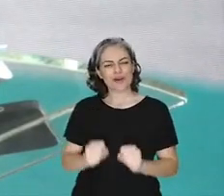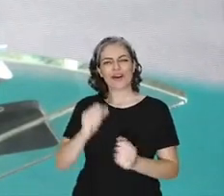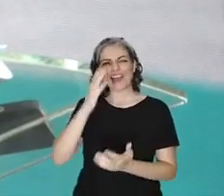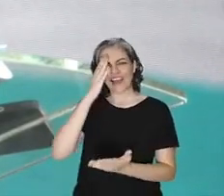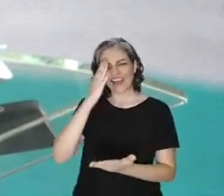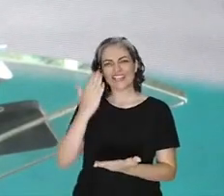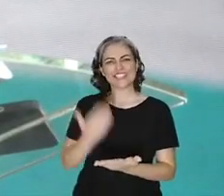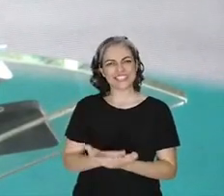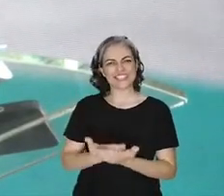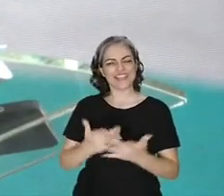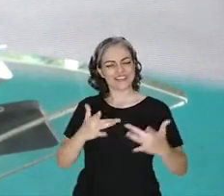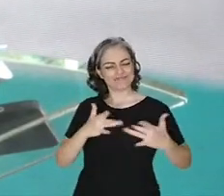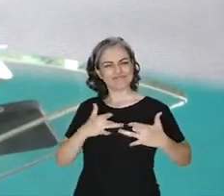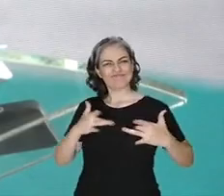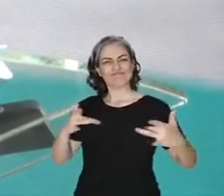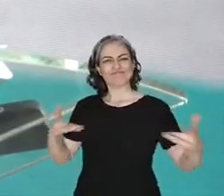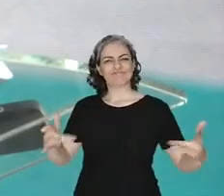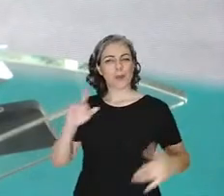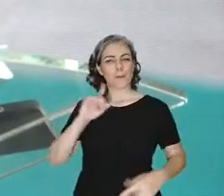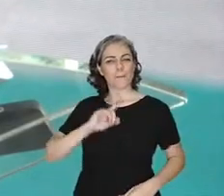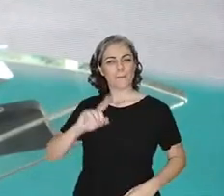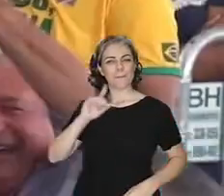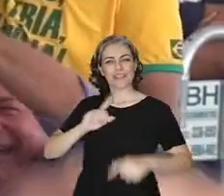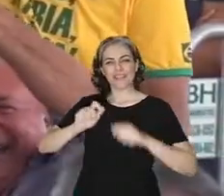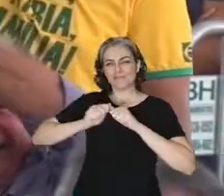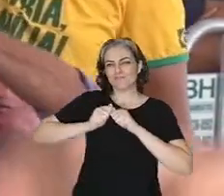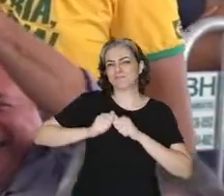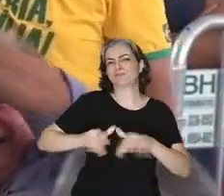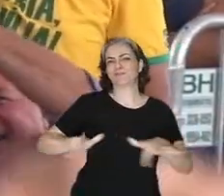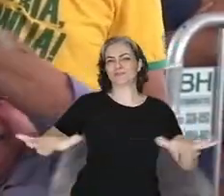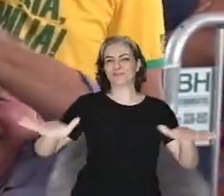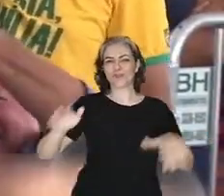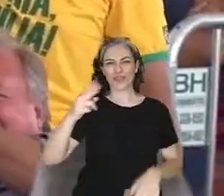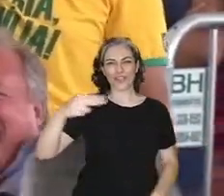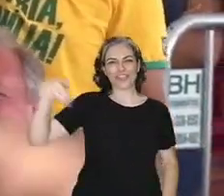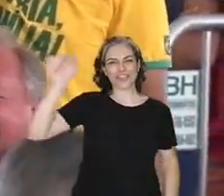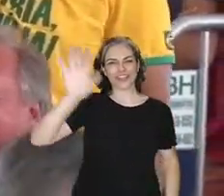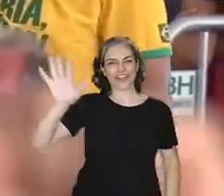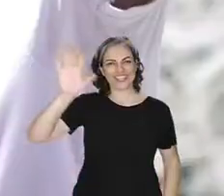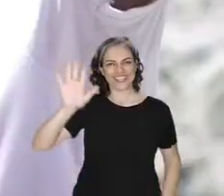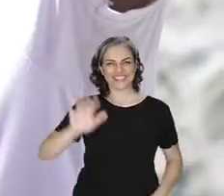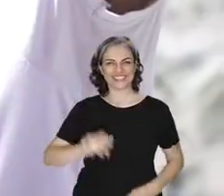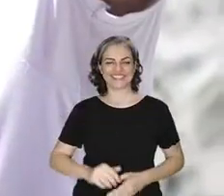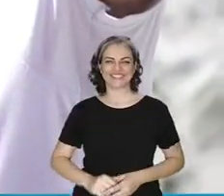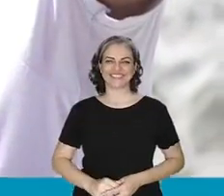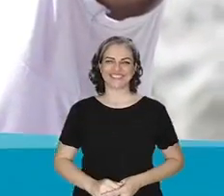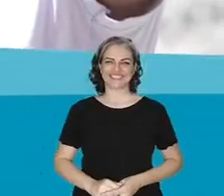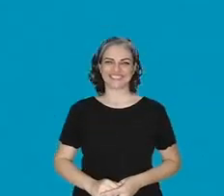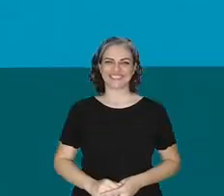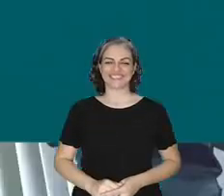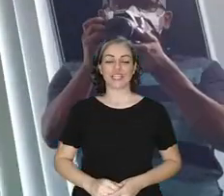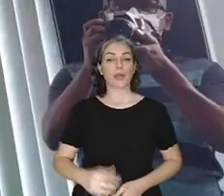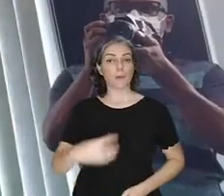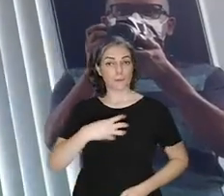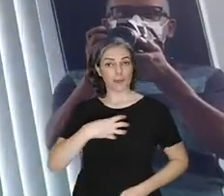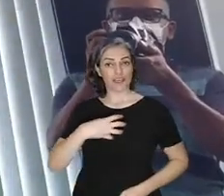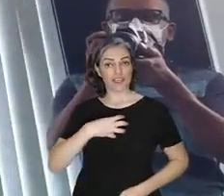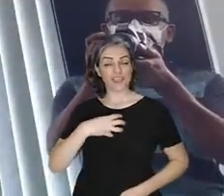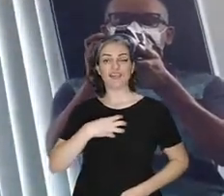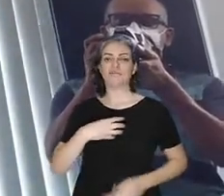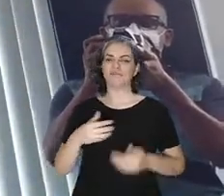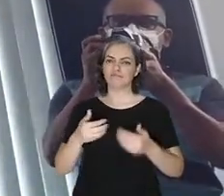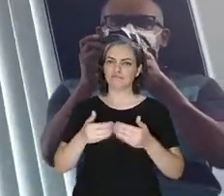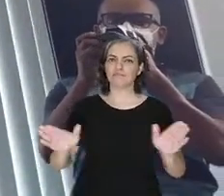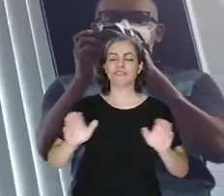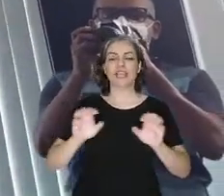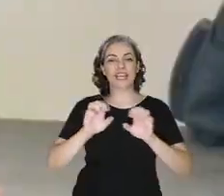que a solidariedade dos mineiros se espalha ao normal nordestina na Bahia